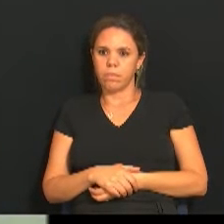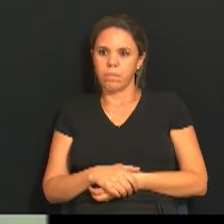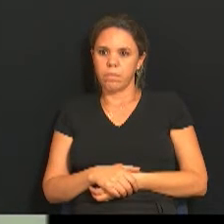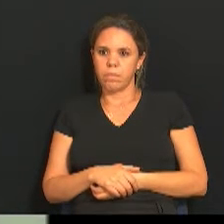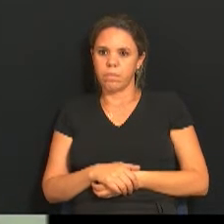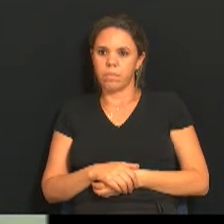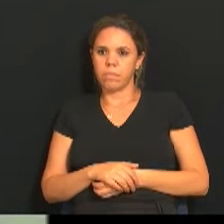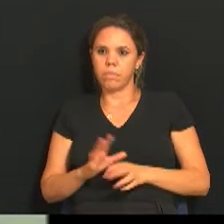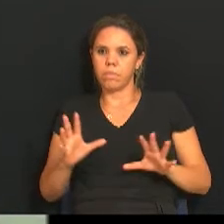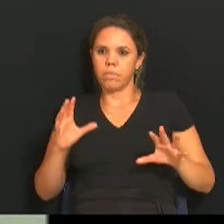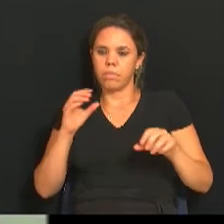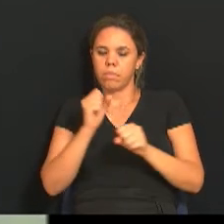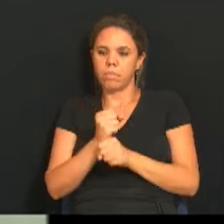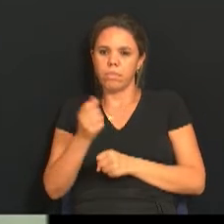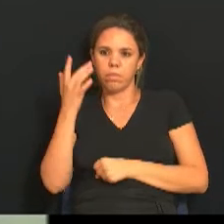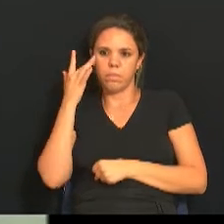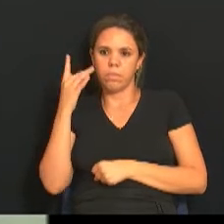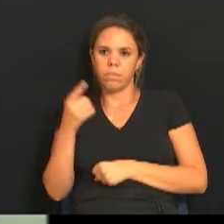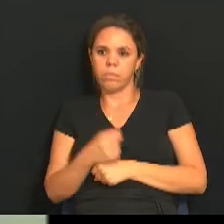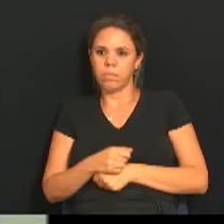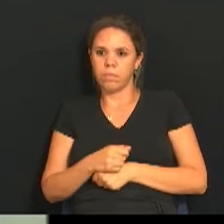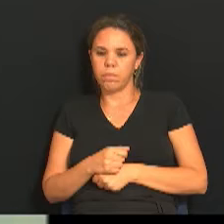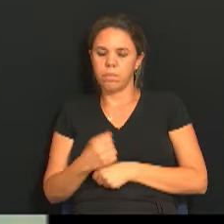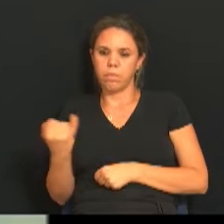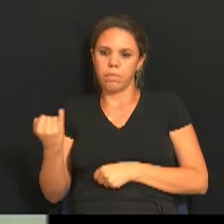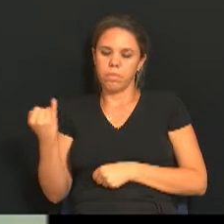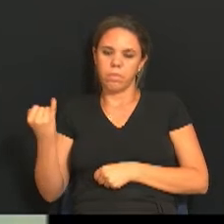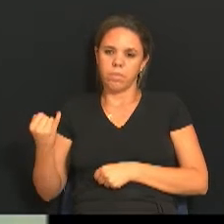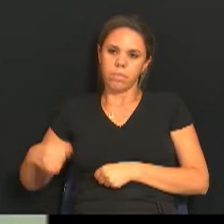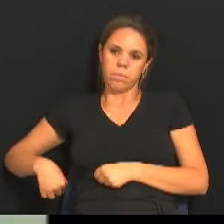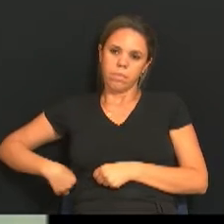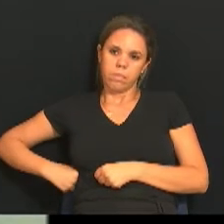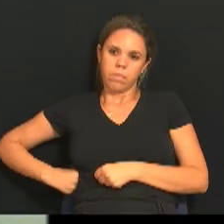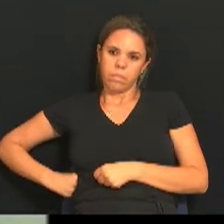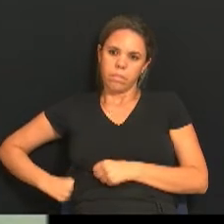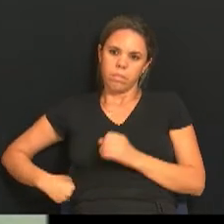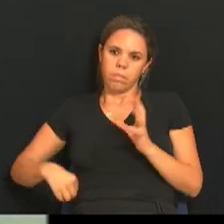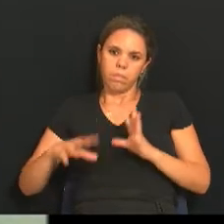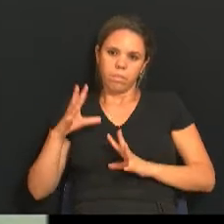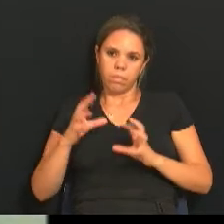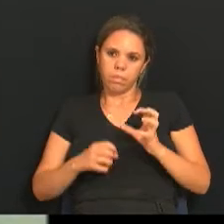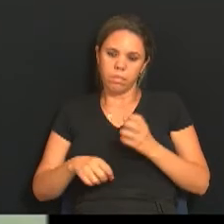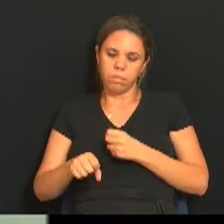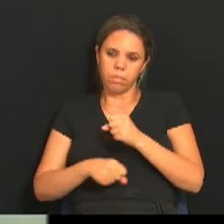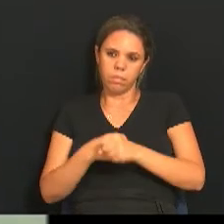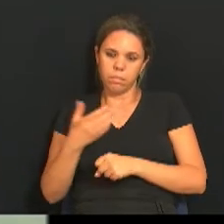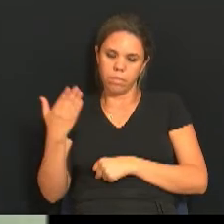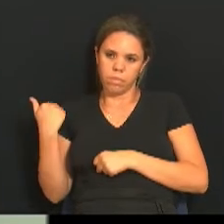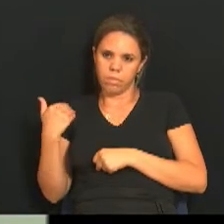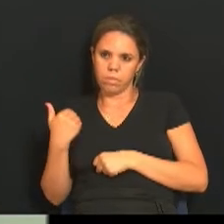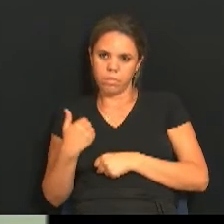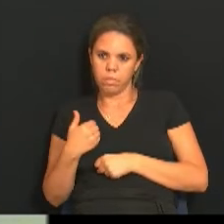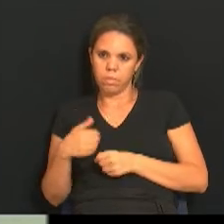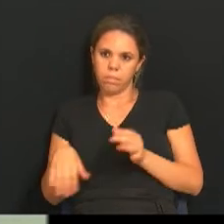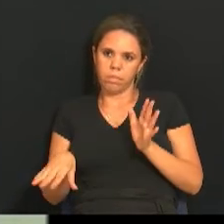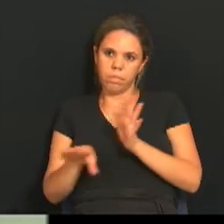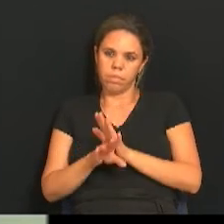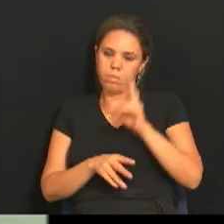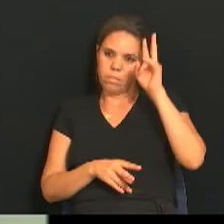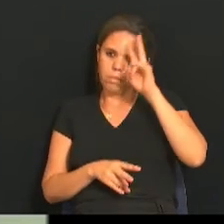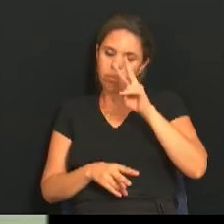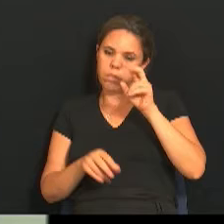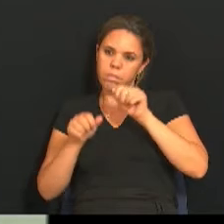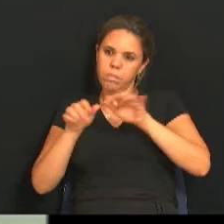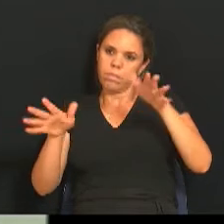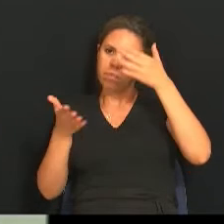tudo isso, eu acho que tem um ponto muito importante, que eu acho que é polêmico desde o ano passado, quando veio a história da lei da distribuição